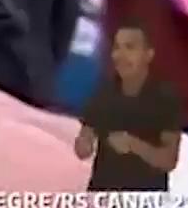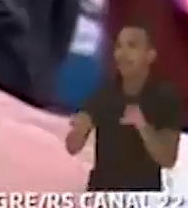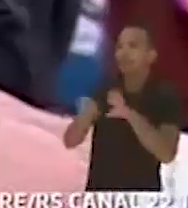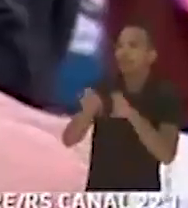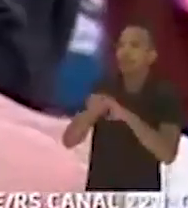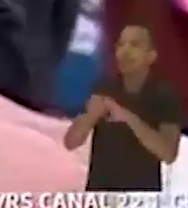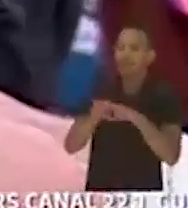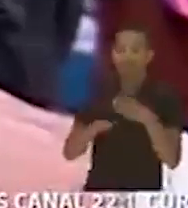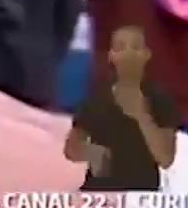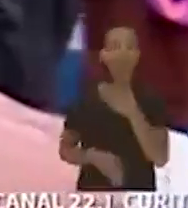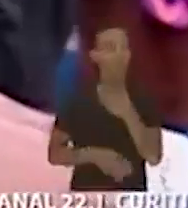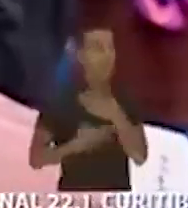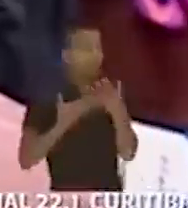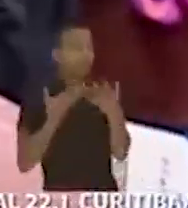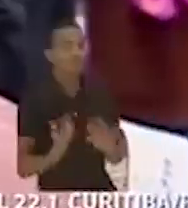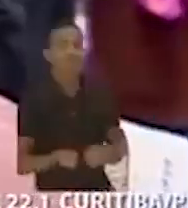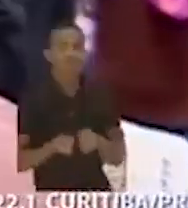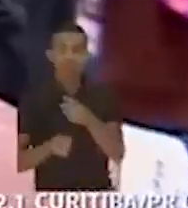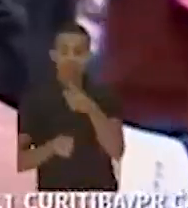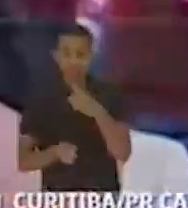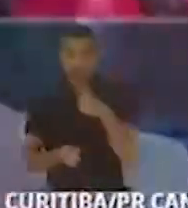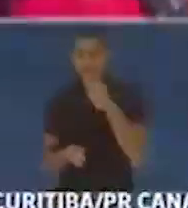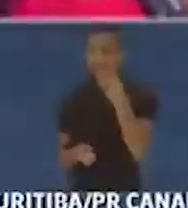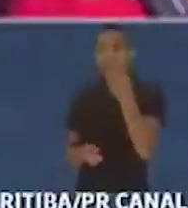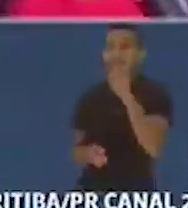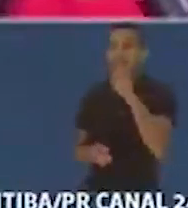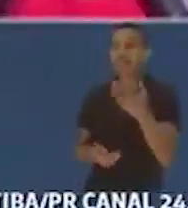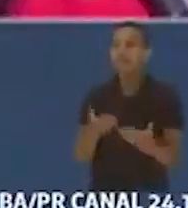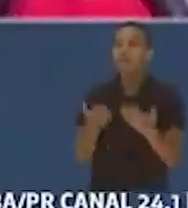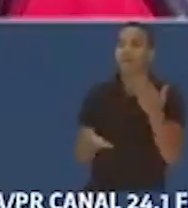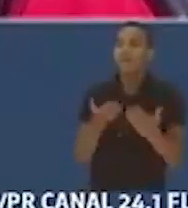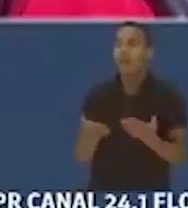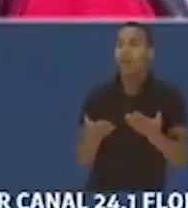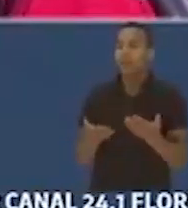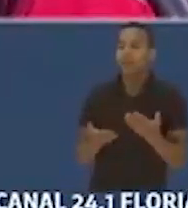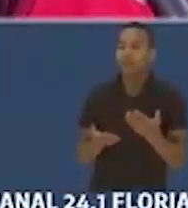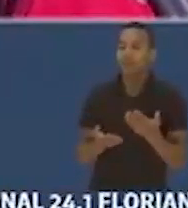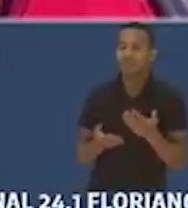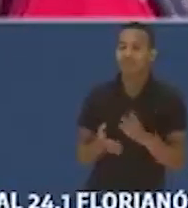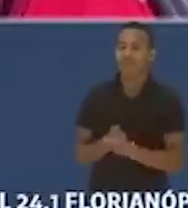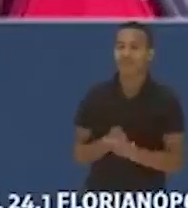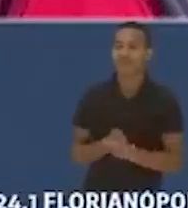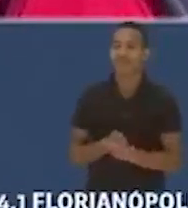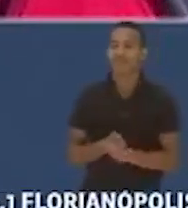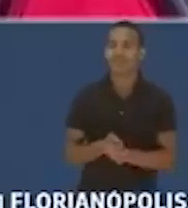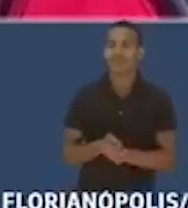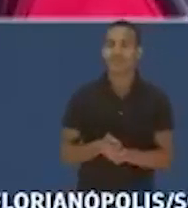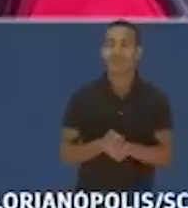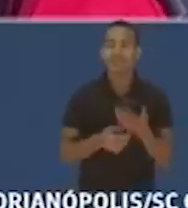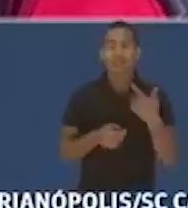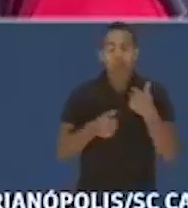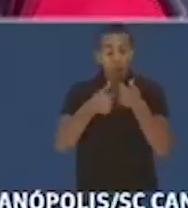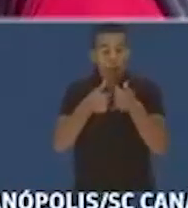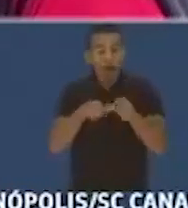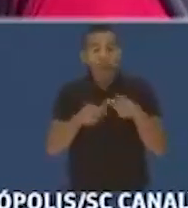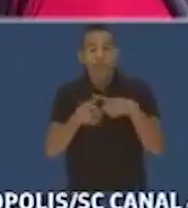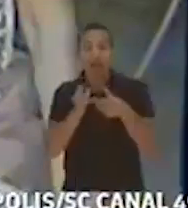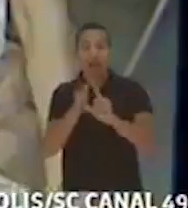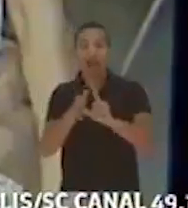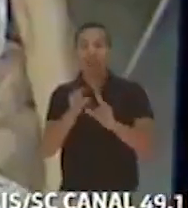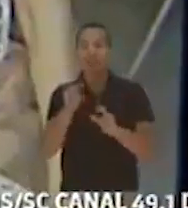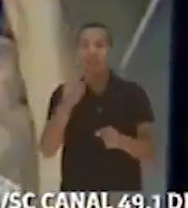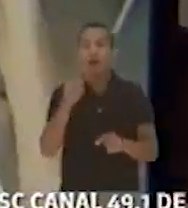Recebi. Você tava com 35 quilos, cadê a foto da menina? Cadê a foto? Eu pesava 80 quilos, aposto. Cheguei a pesar 35. Aí você caiu